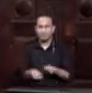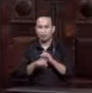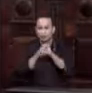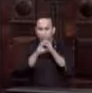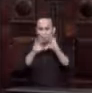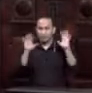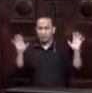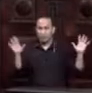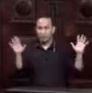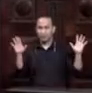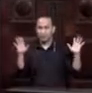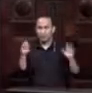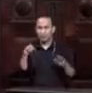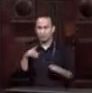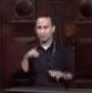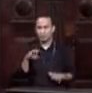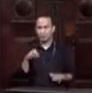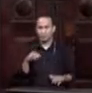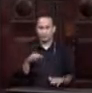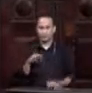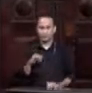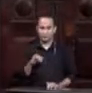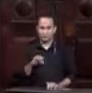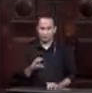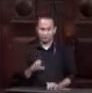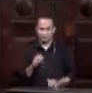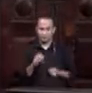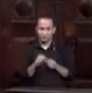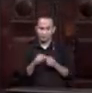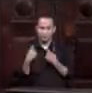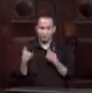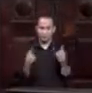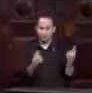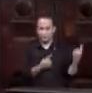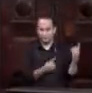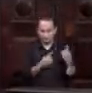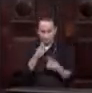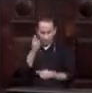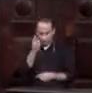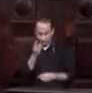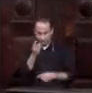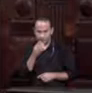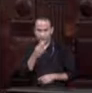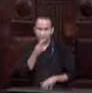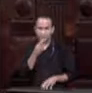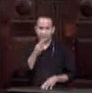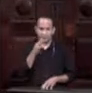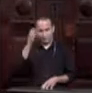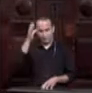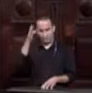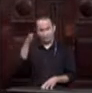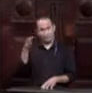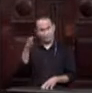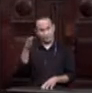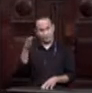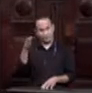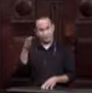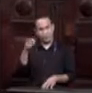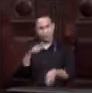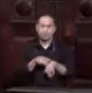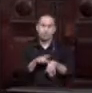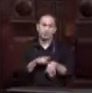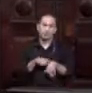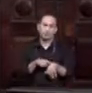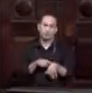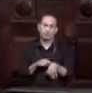e democrática, fazendo com que cada um de nós conhecêssemos a razão daquele